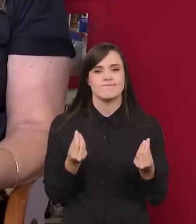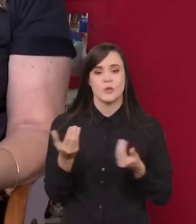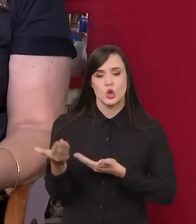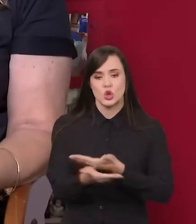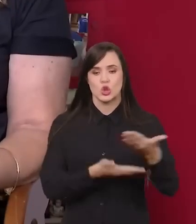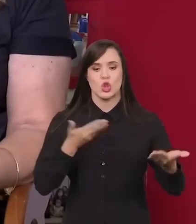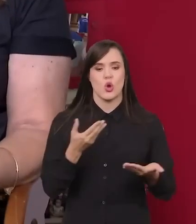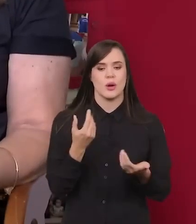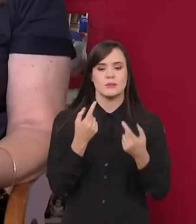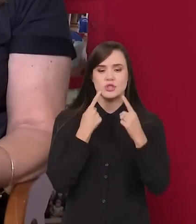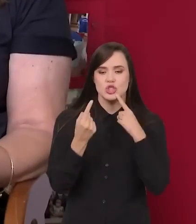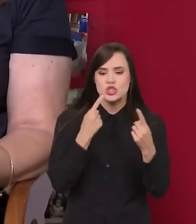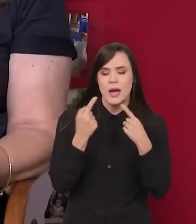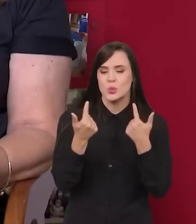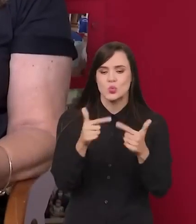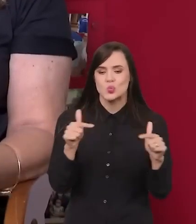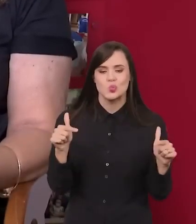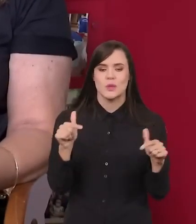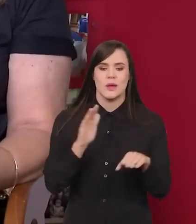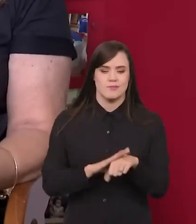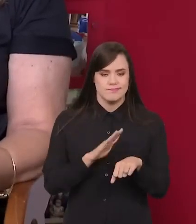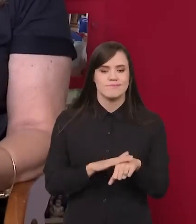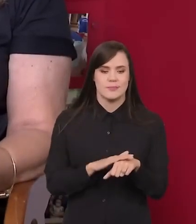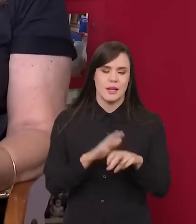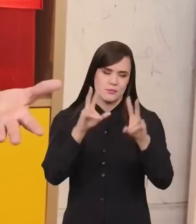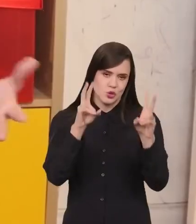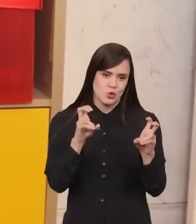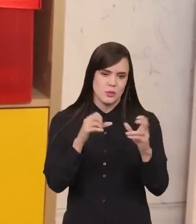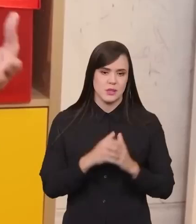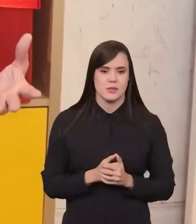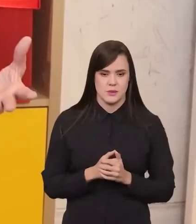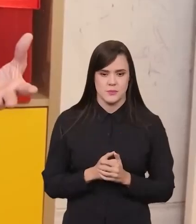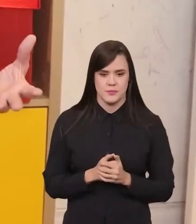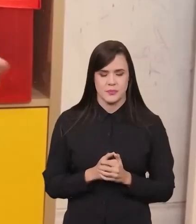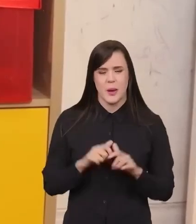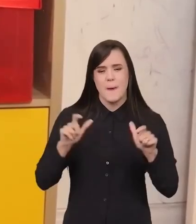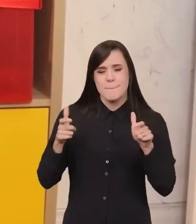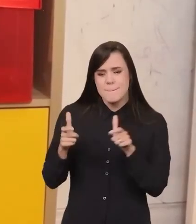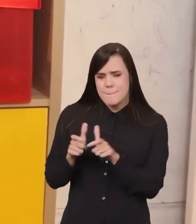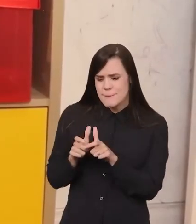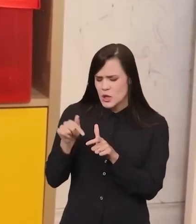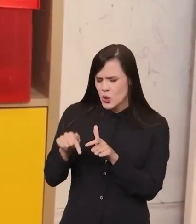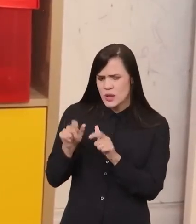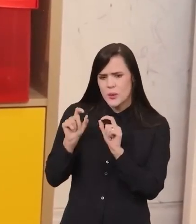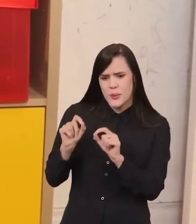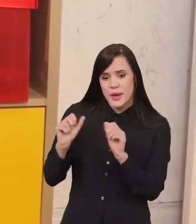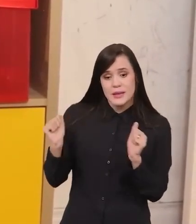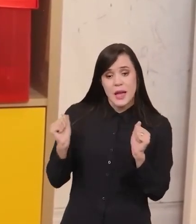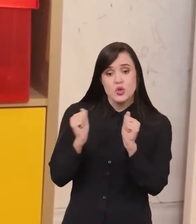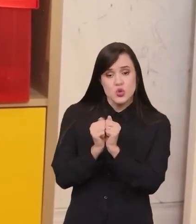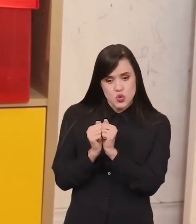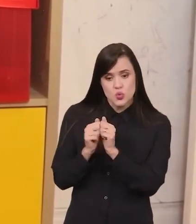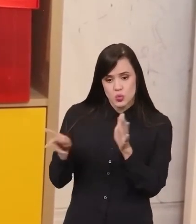troca, um diálogo necessário, né, com eles a respeito disso. Todas as minorias, elas buscam também estar juntas entre